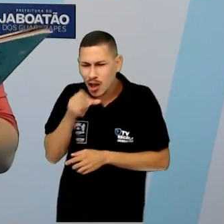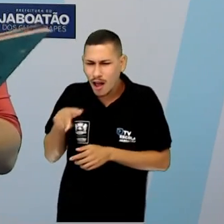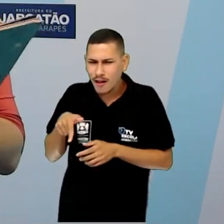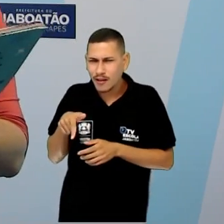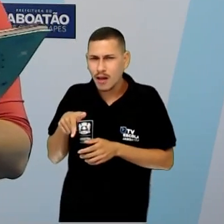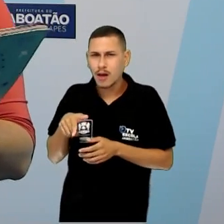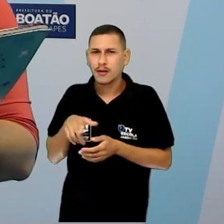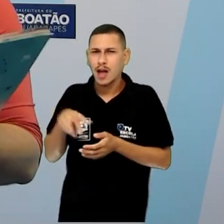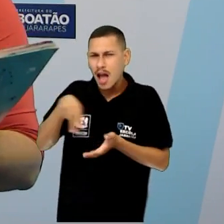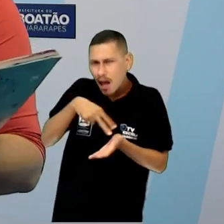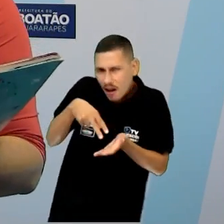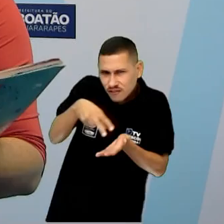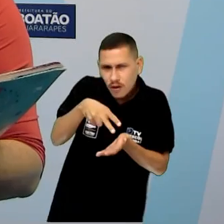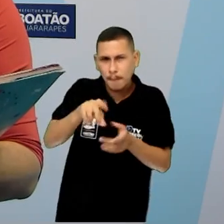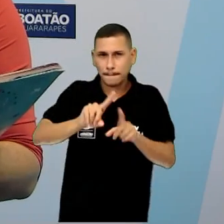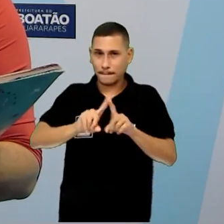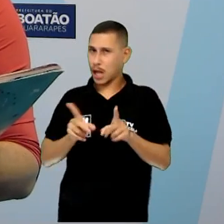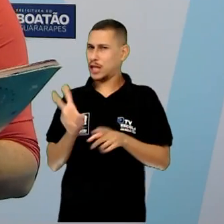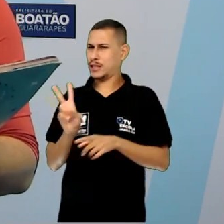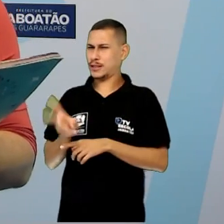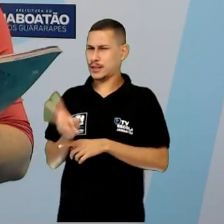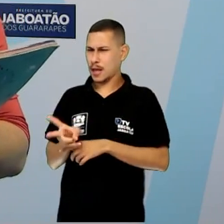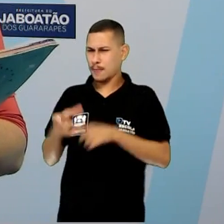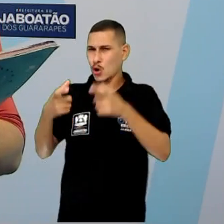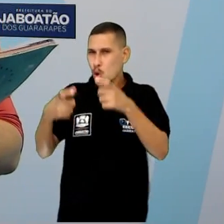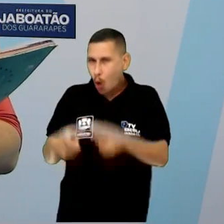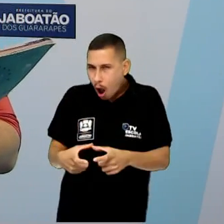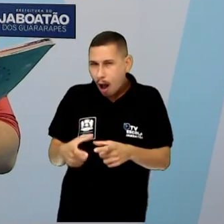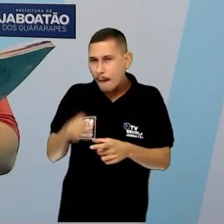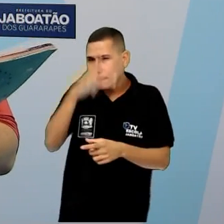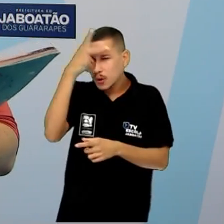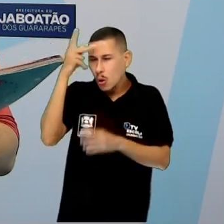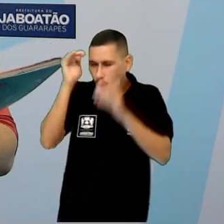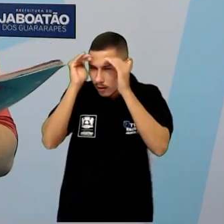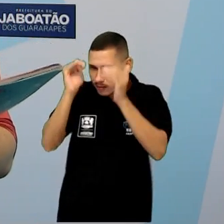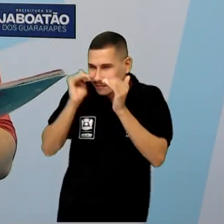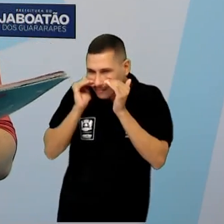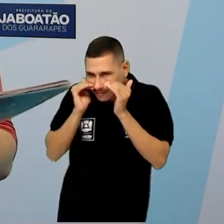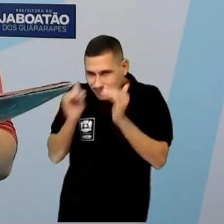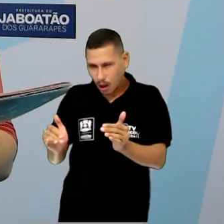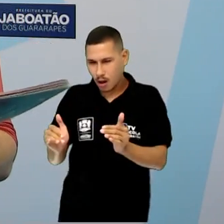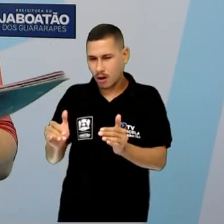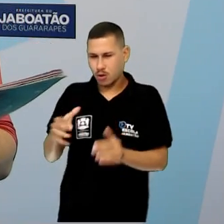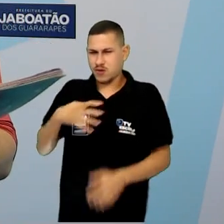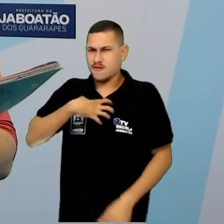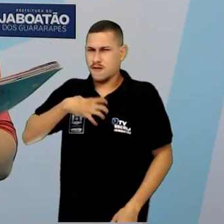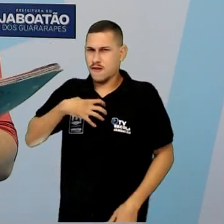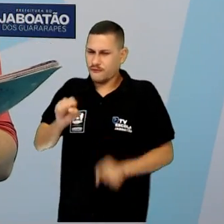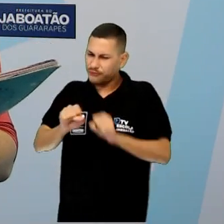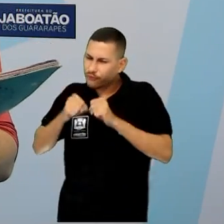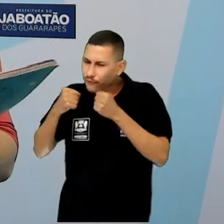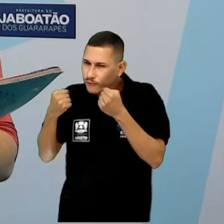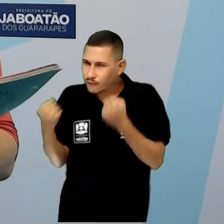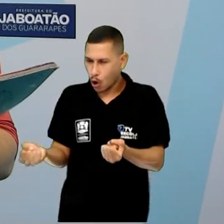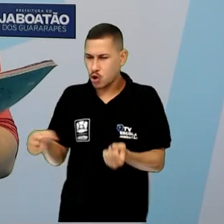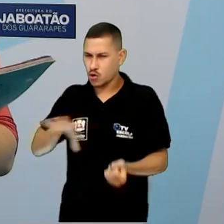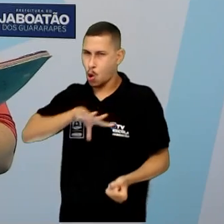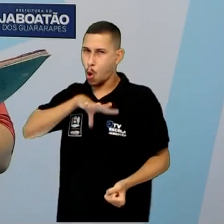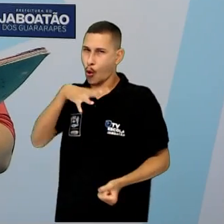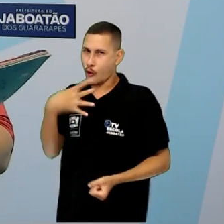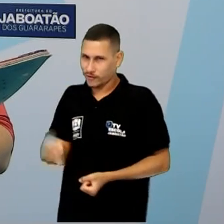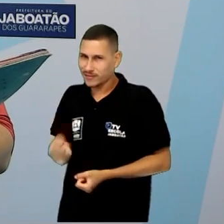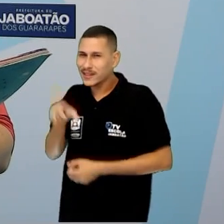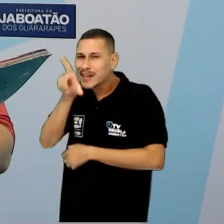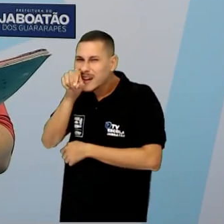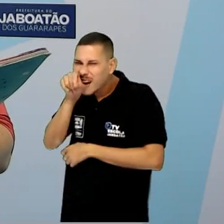Mas em todo lugar, sempre tem um olhar atencioso. E foi esse olhar que sentiu o esforço e a coragem que a Gralha Gralhosa